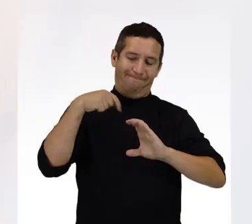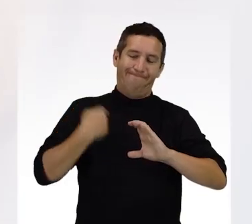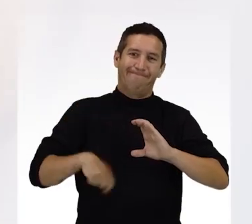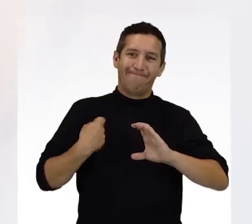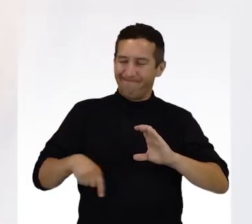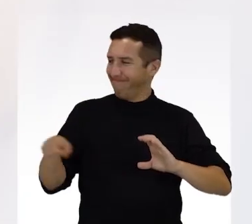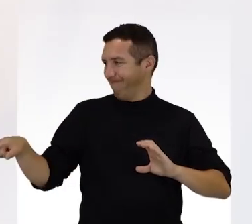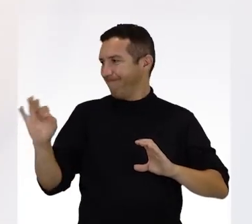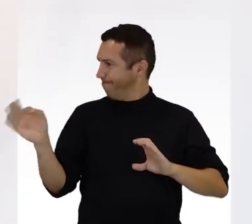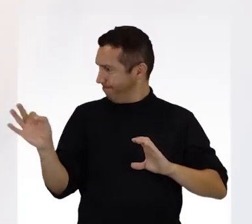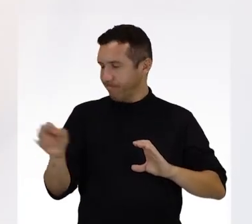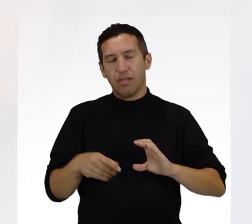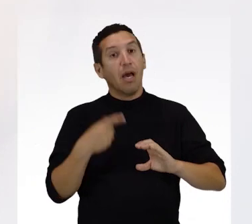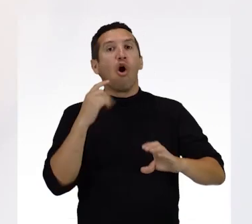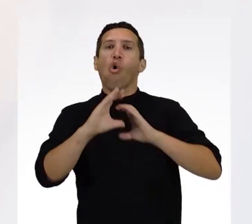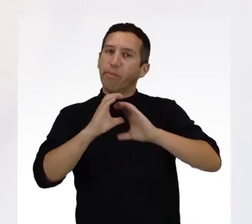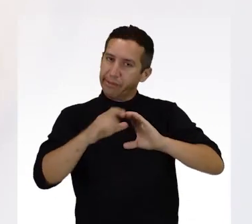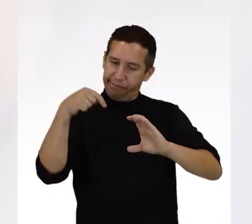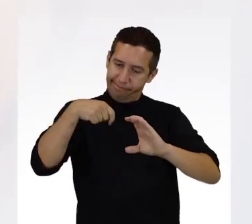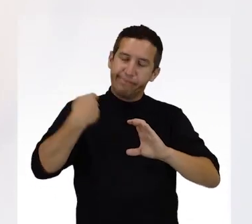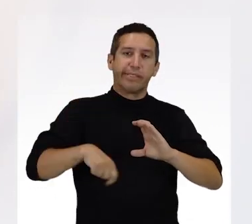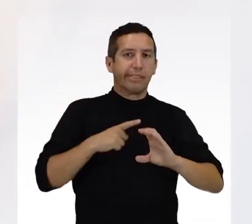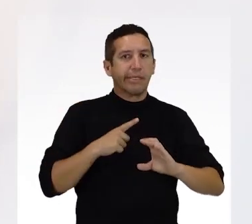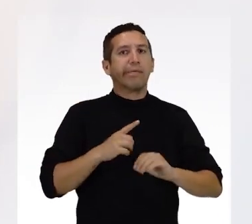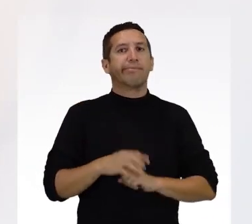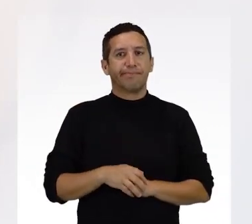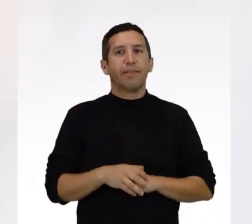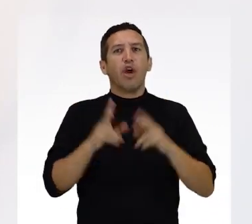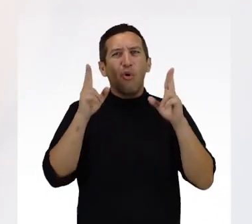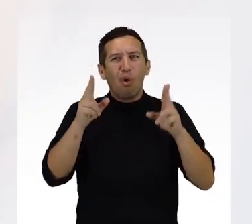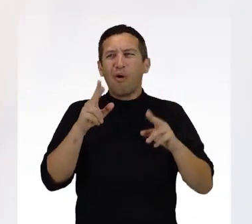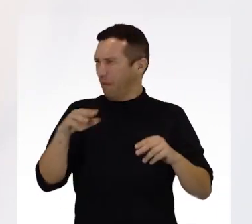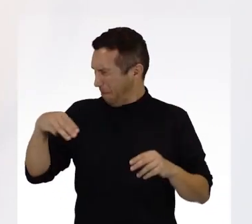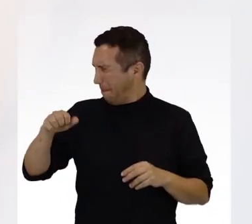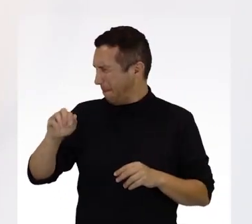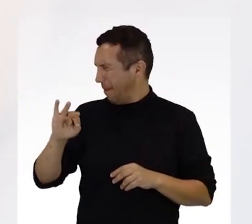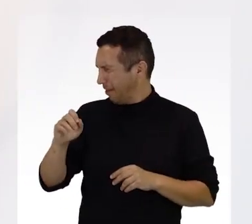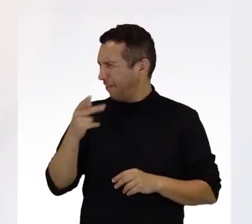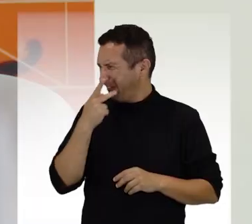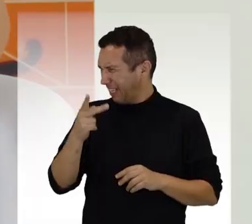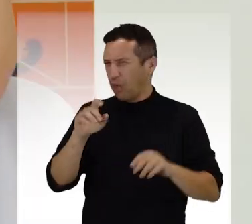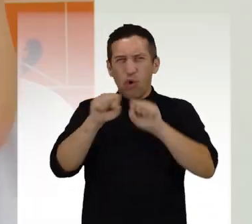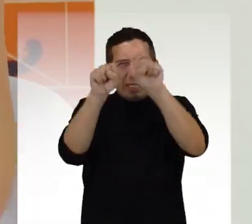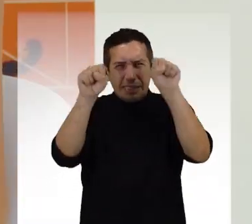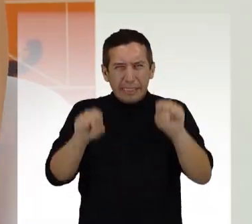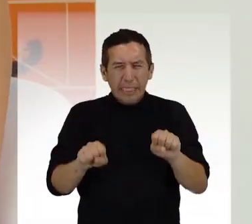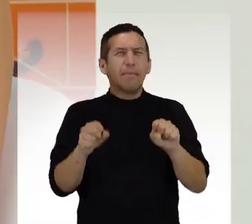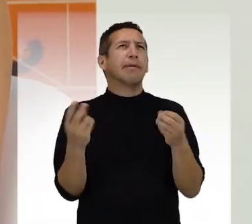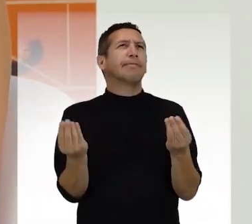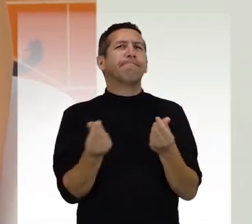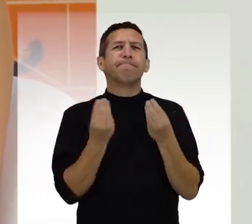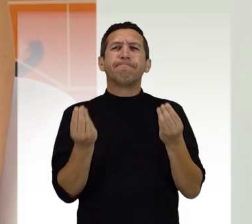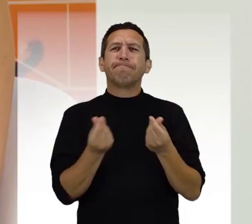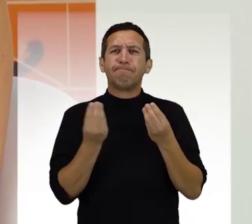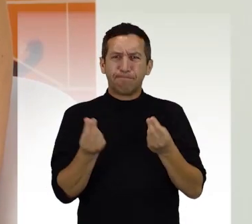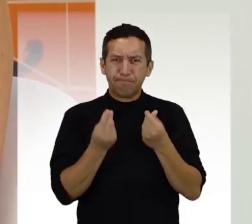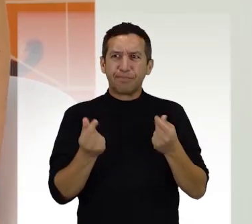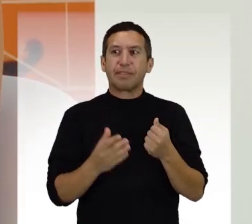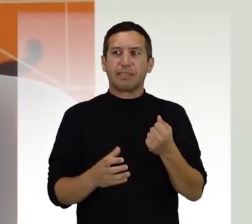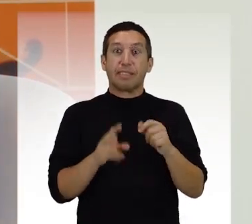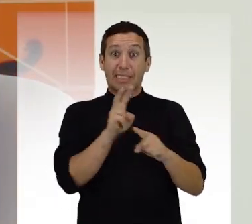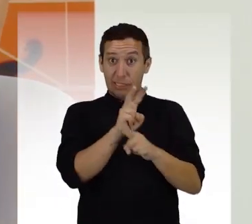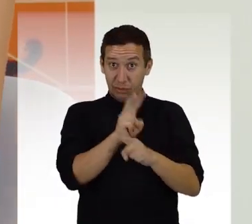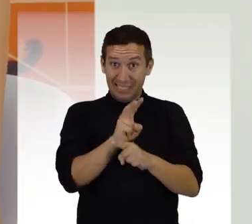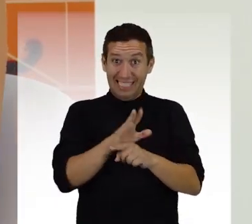É o que a Marta falou, precisa de ter a comunicação, né? A comunicação precisa de ser... Então, o ambiente de trabalho, a gente fala, né, Marta, que